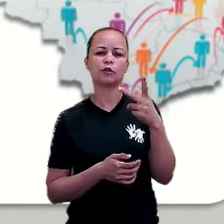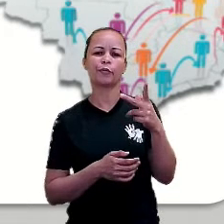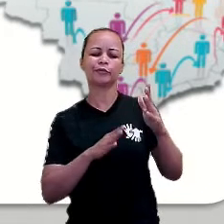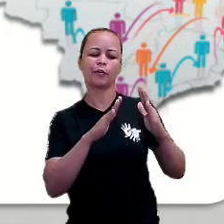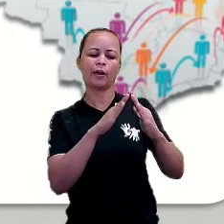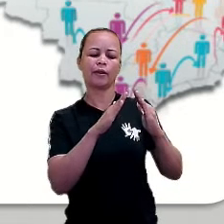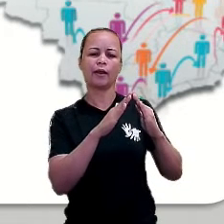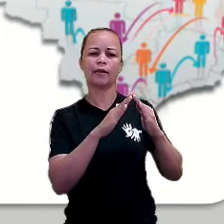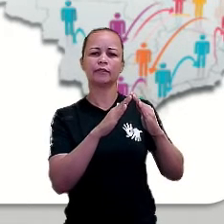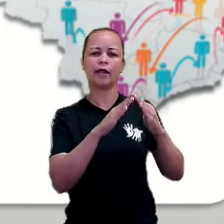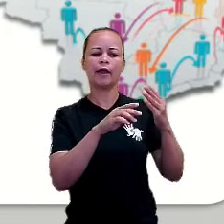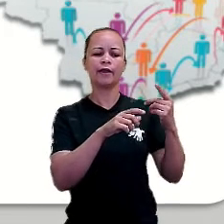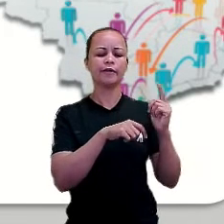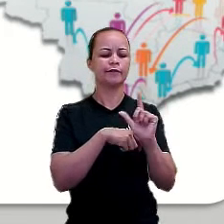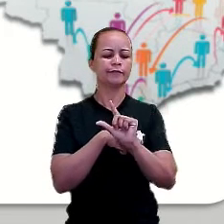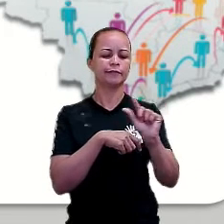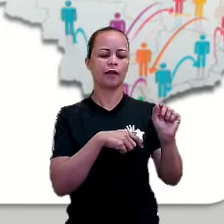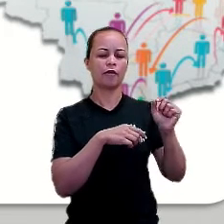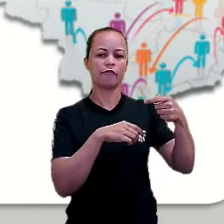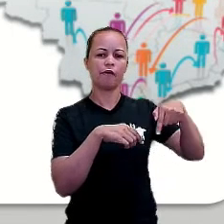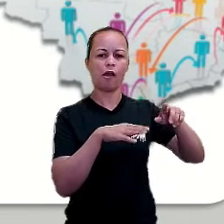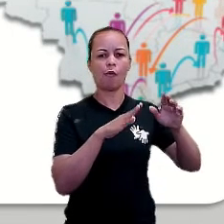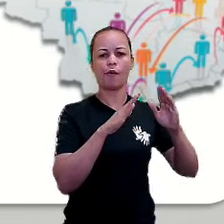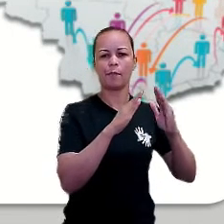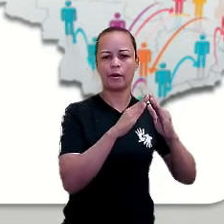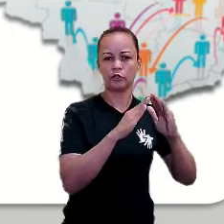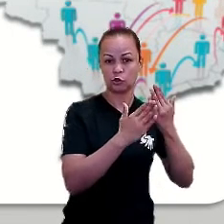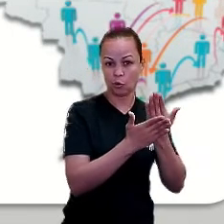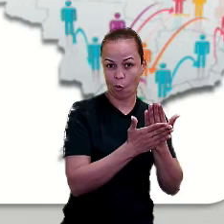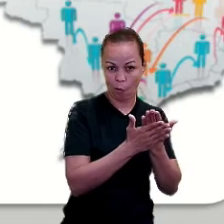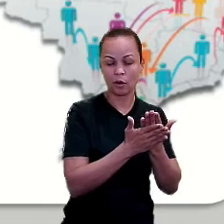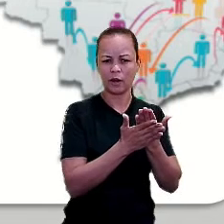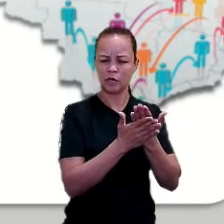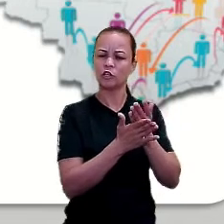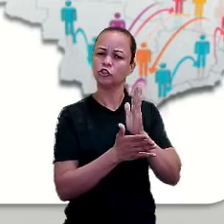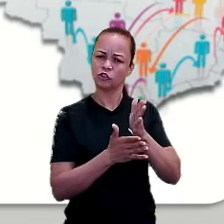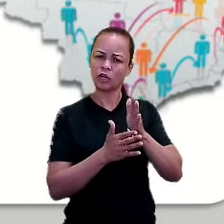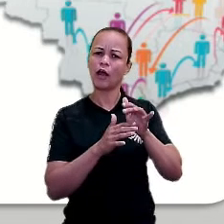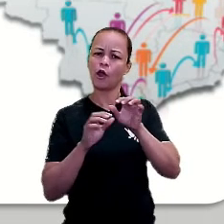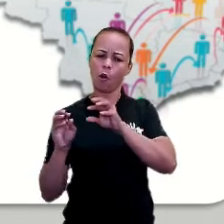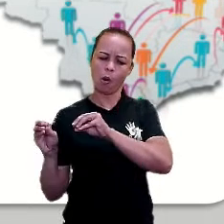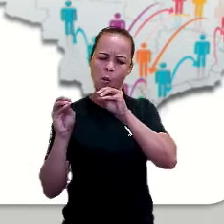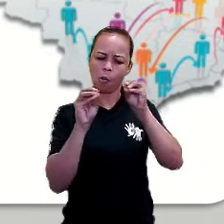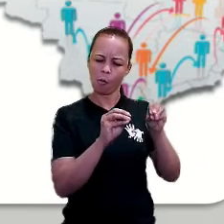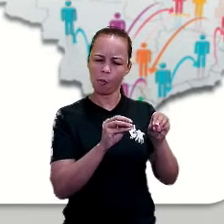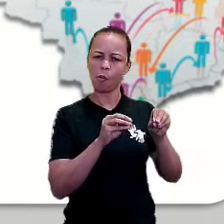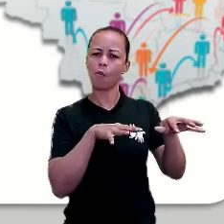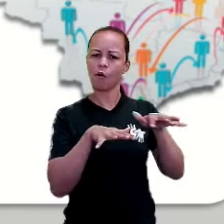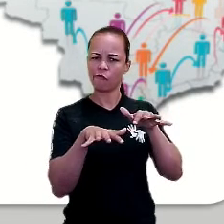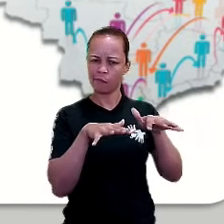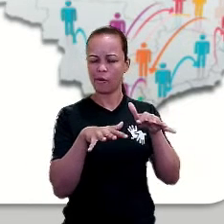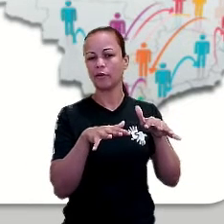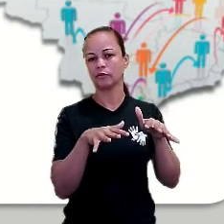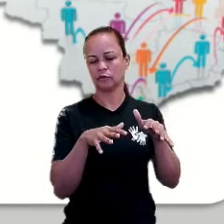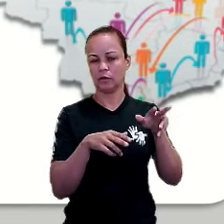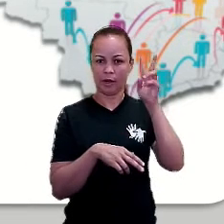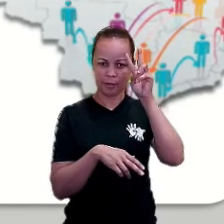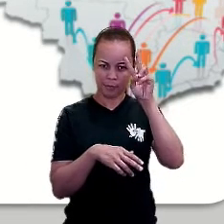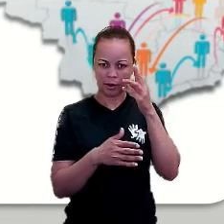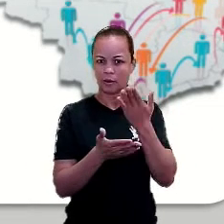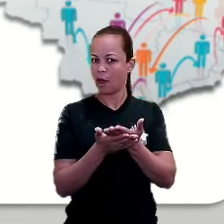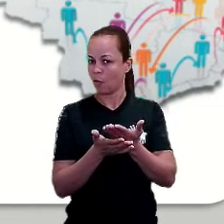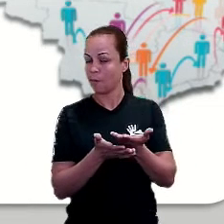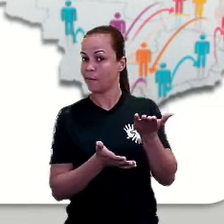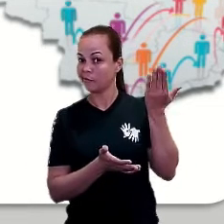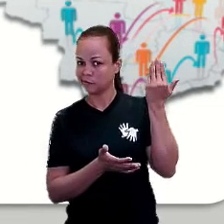para ir à escola, já é um movimento migratório. Eu acho que vocês estão lembrados disso nas aulas